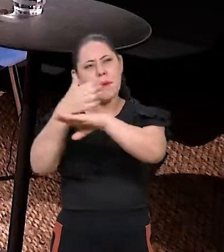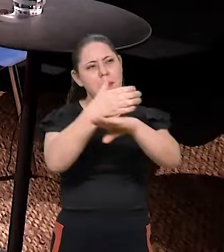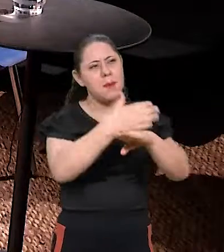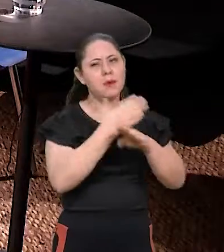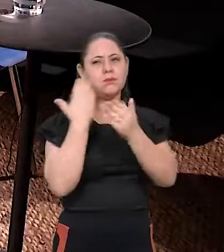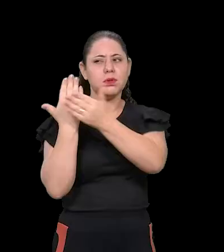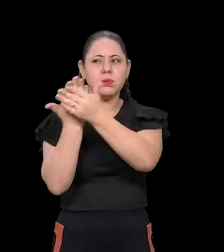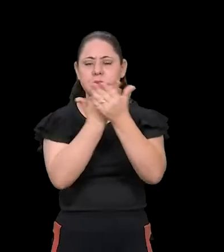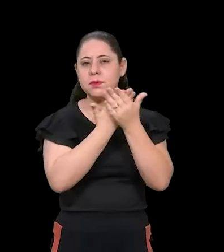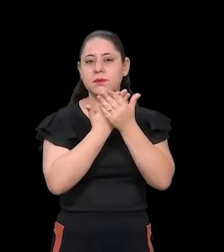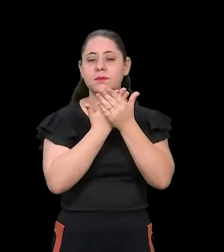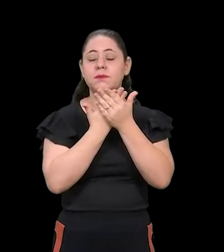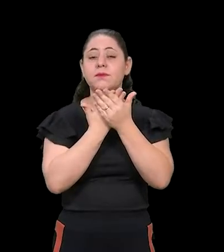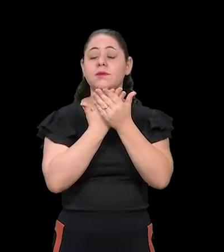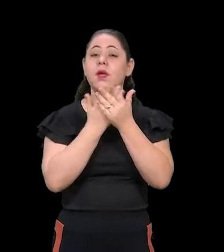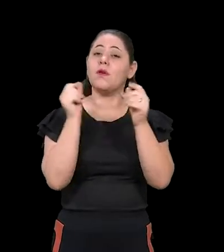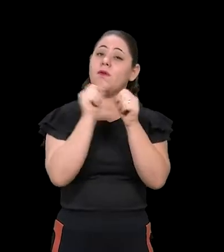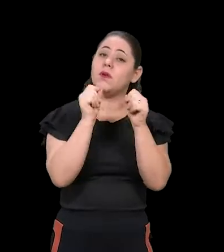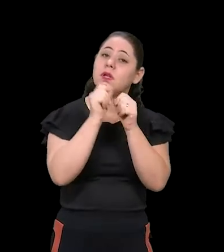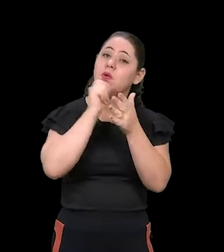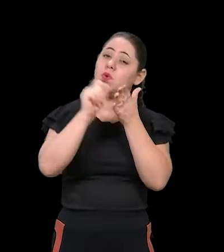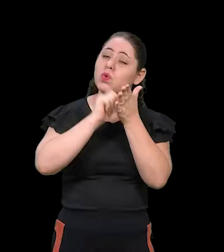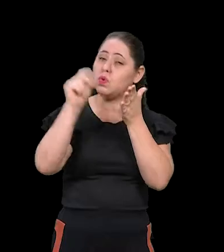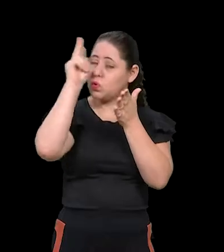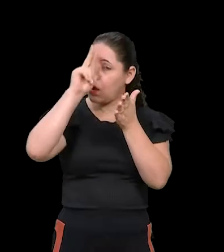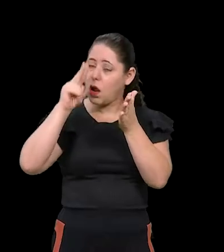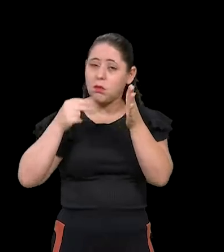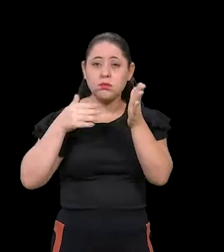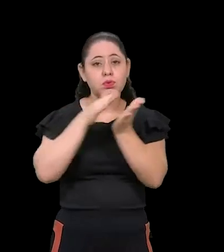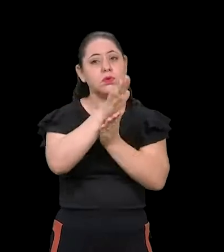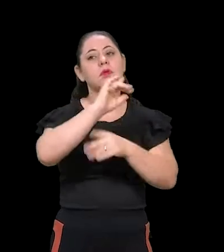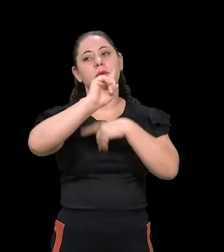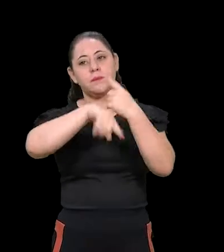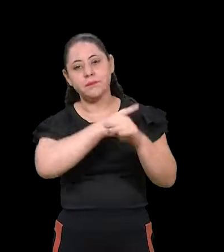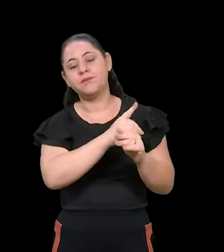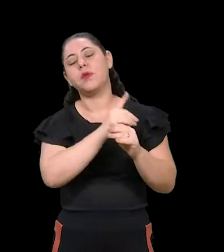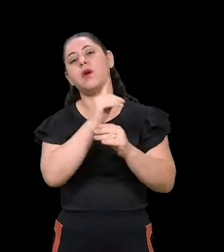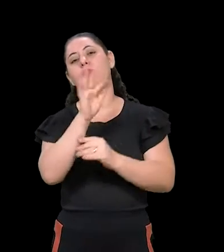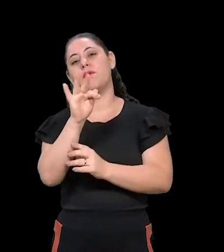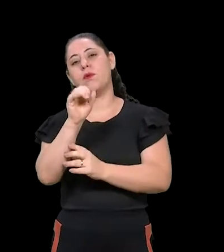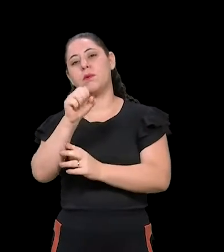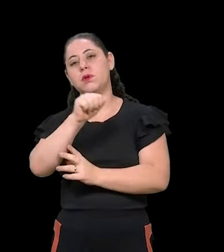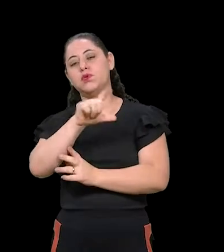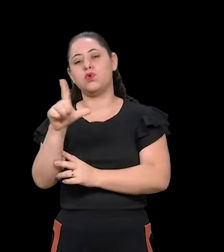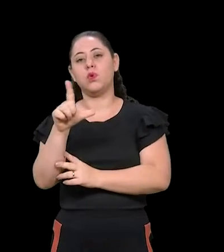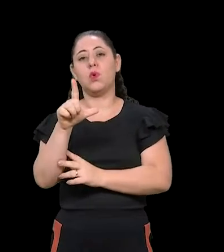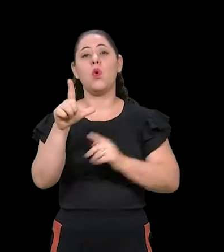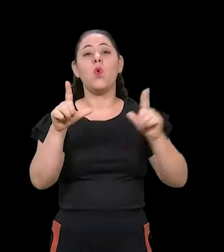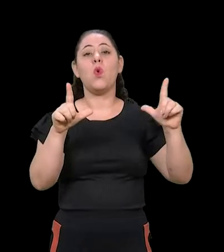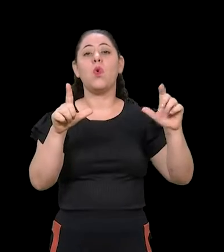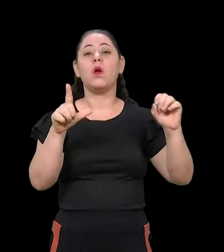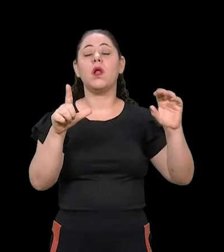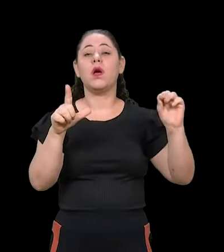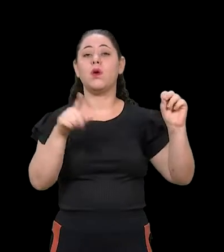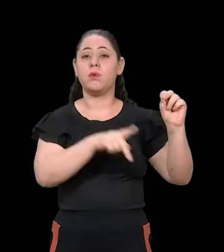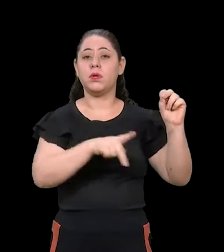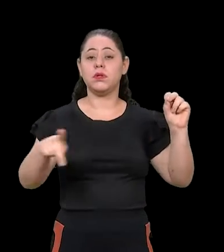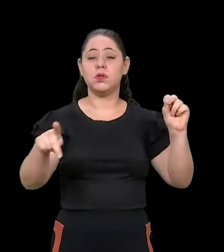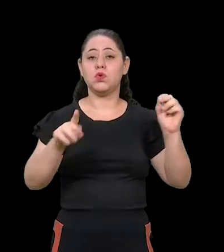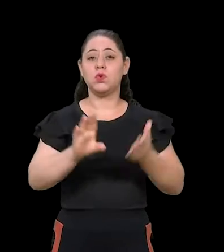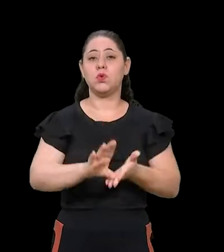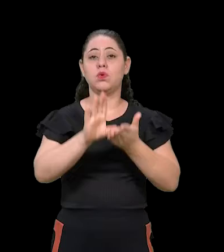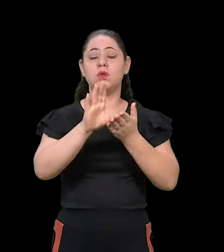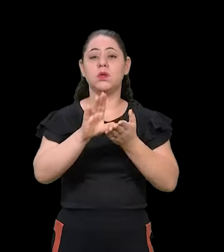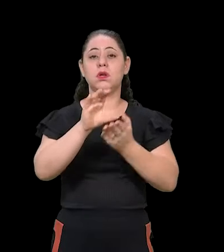acho, nessa época. E aí fui fazendo essa história em cima disso. Fui para a FamaSul, aí a FamaSul, o Léo Brito